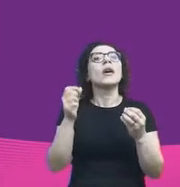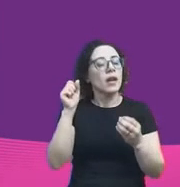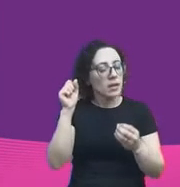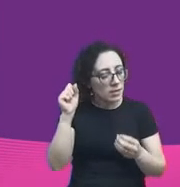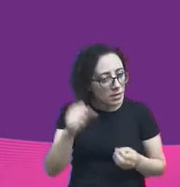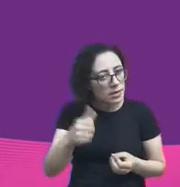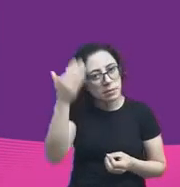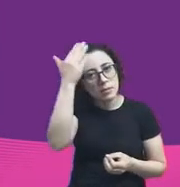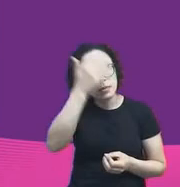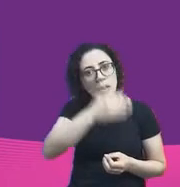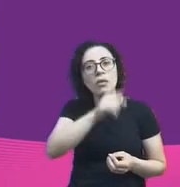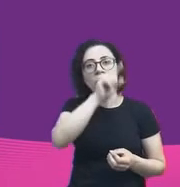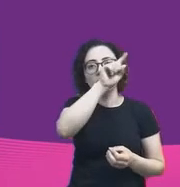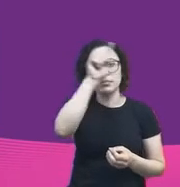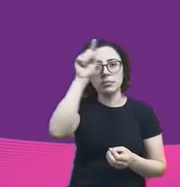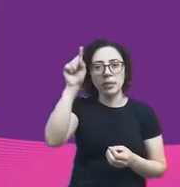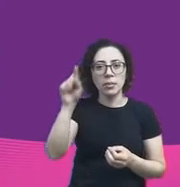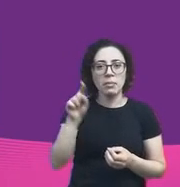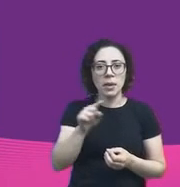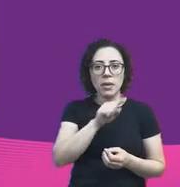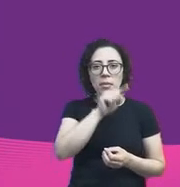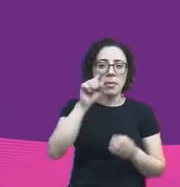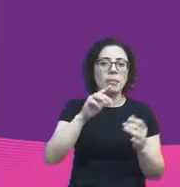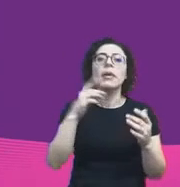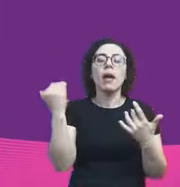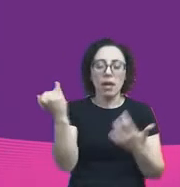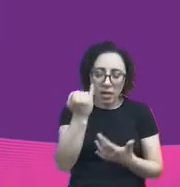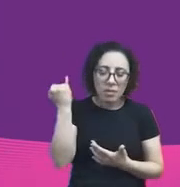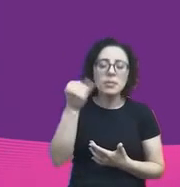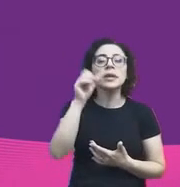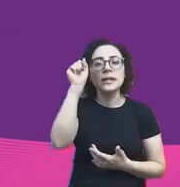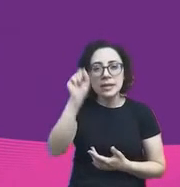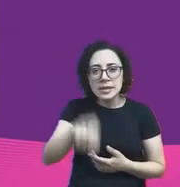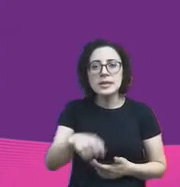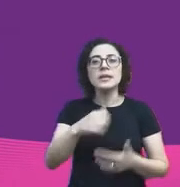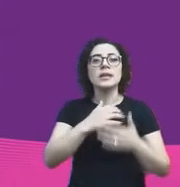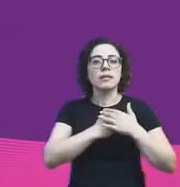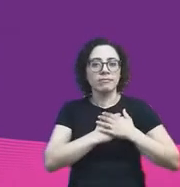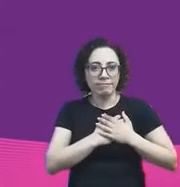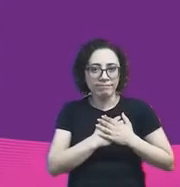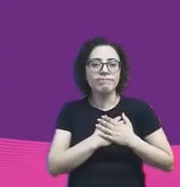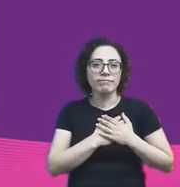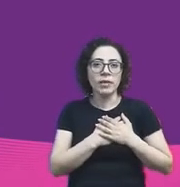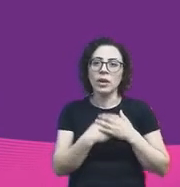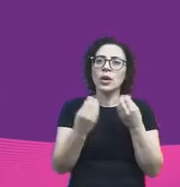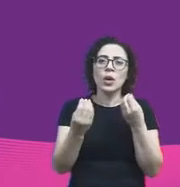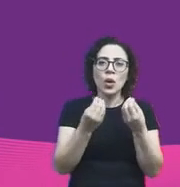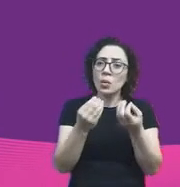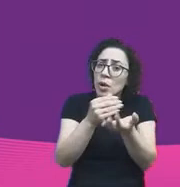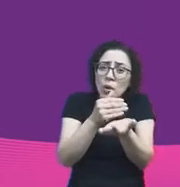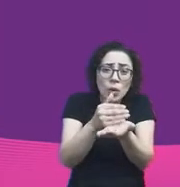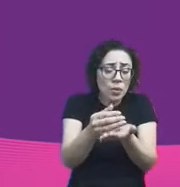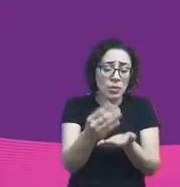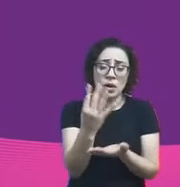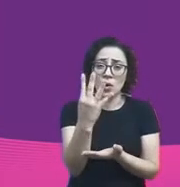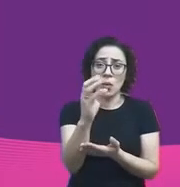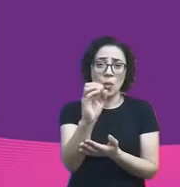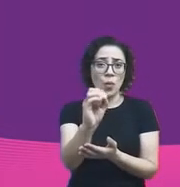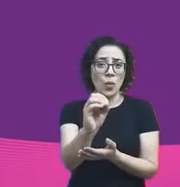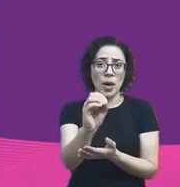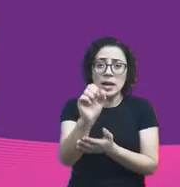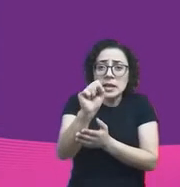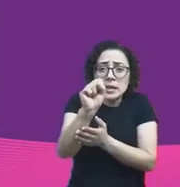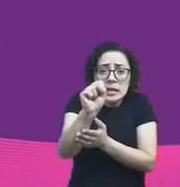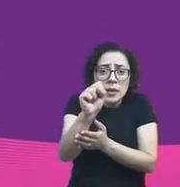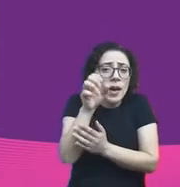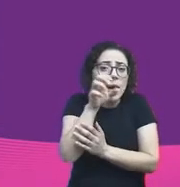leva, num modelo americano, 40 segundos para a gente treinar e capacitar